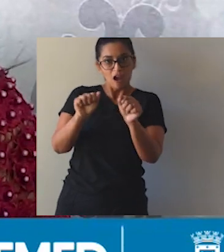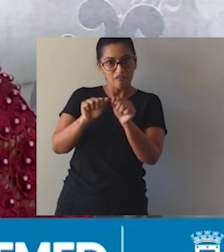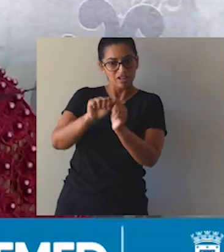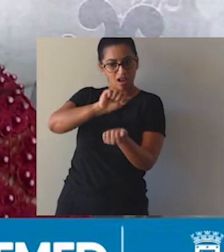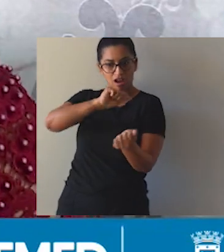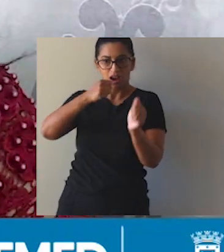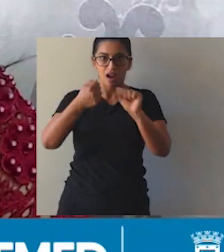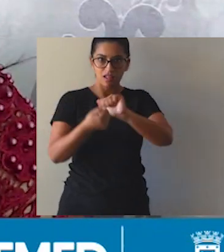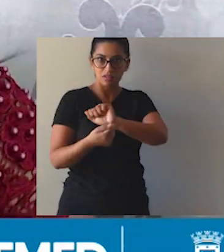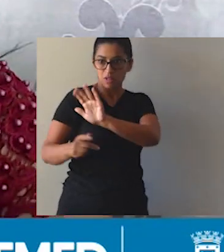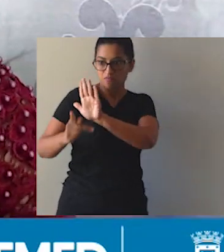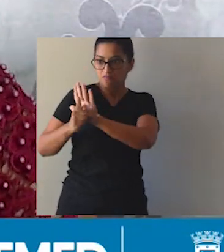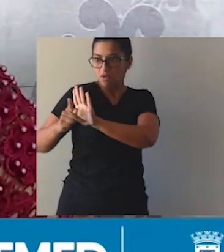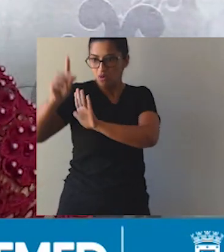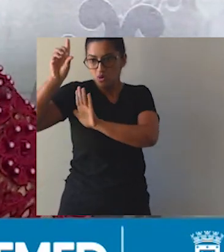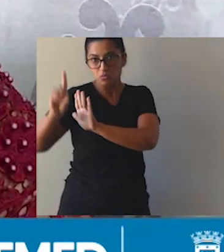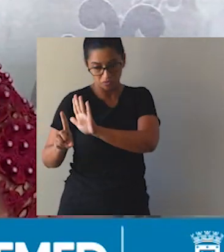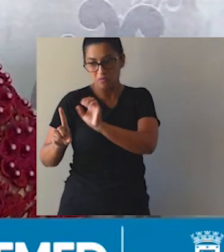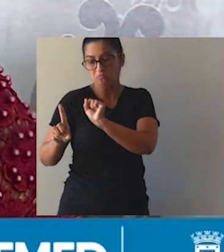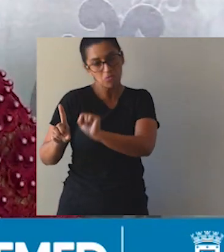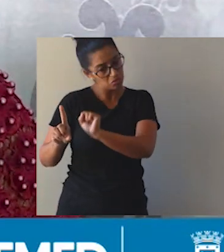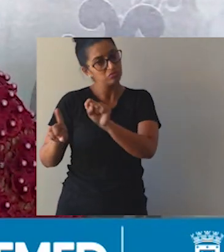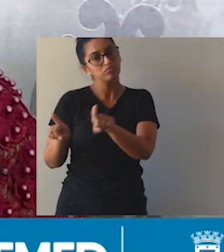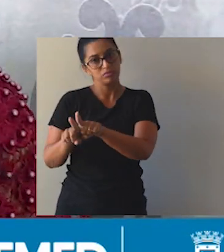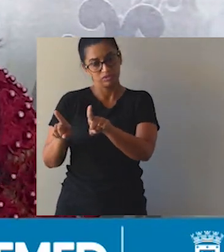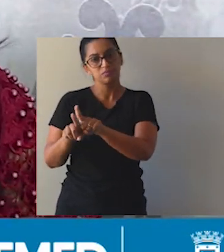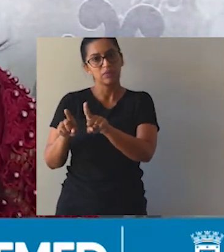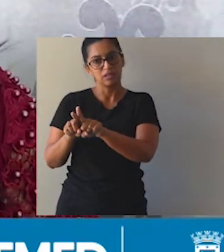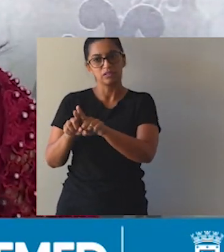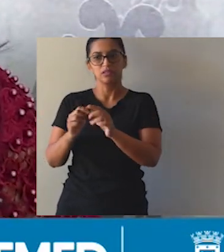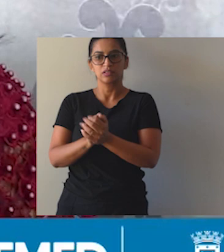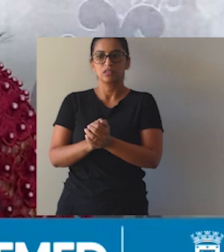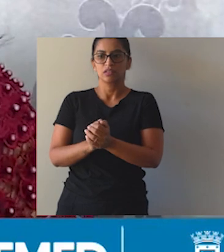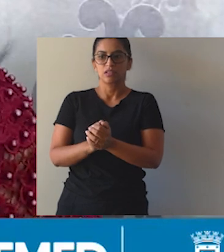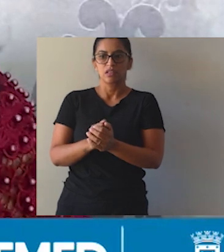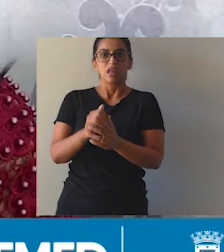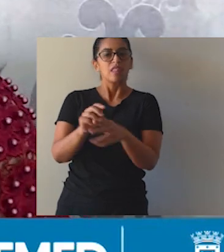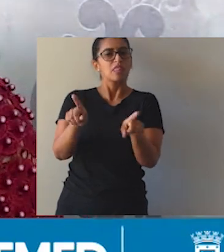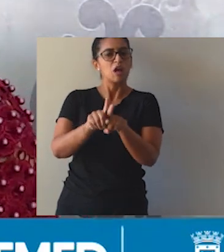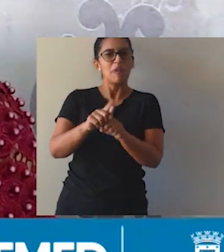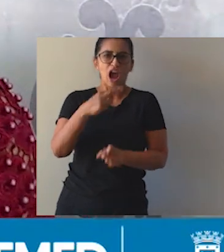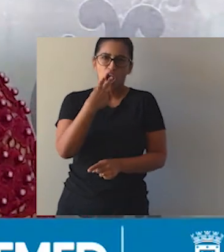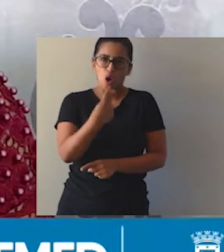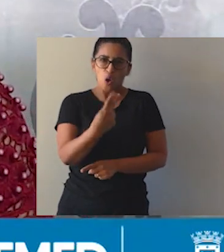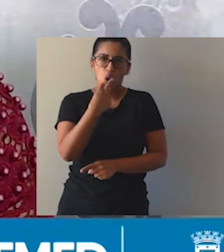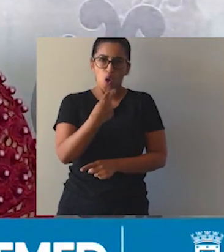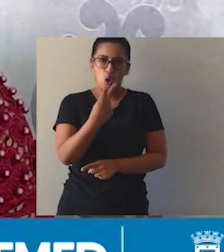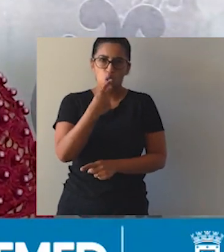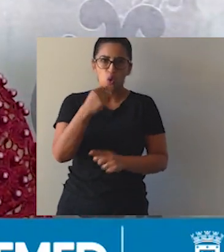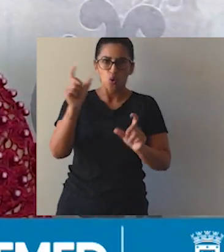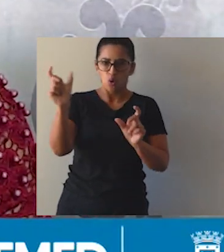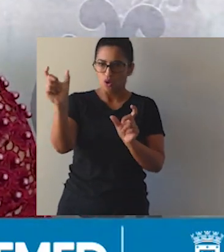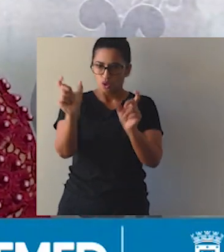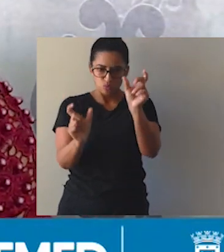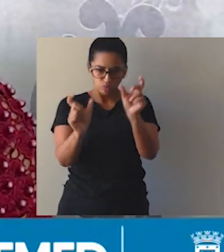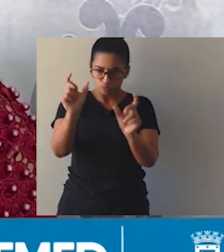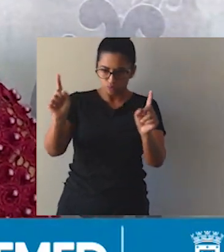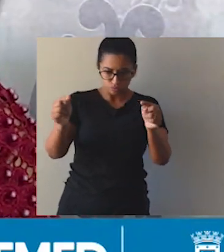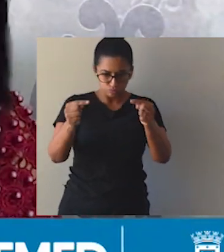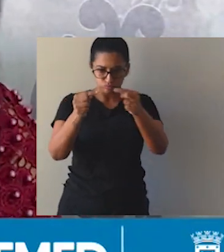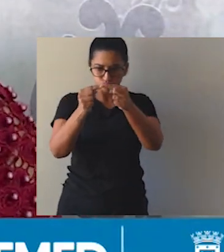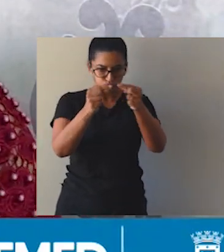visão, né? Ele, na questão do contraste, né? Nós temos que ver toda essa questão de contraste. Então, assim, quem que vai fazer